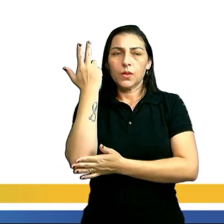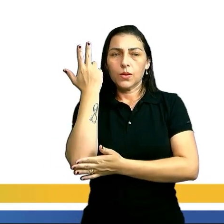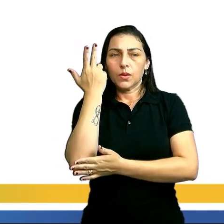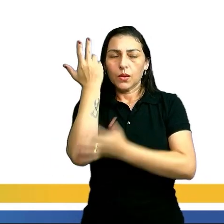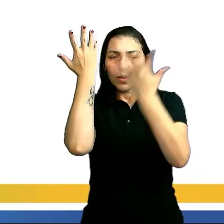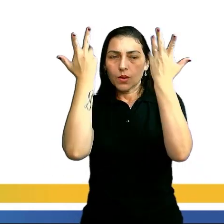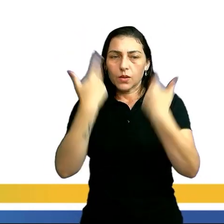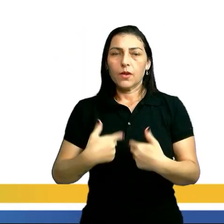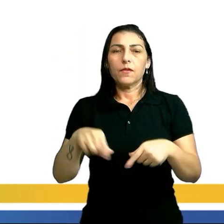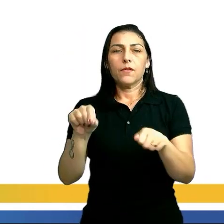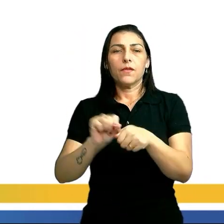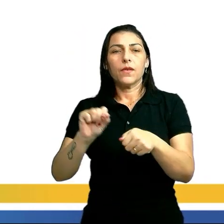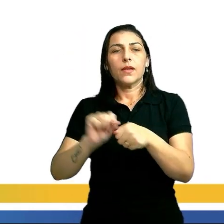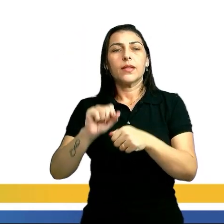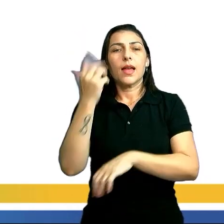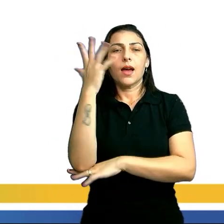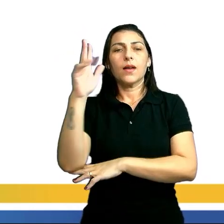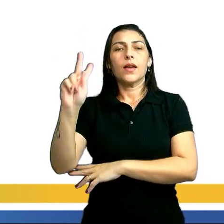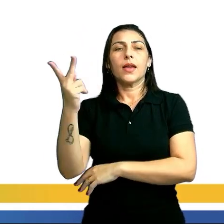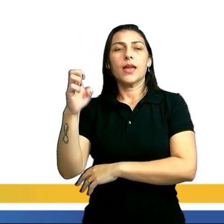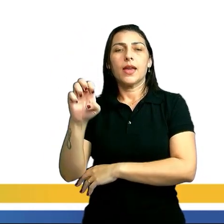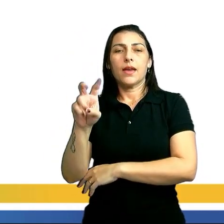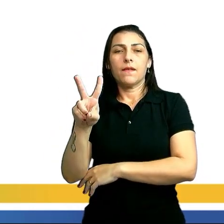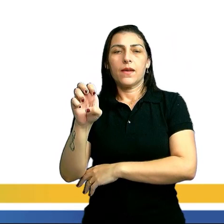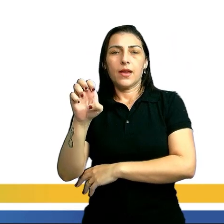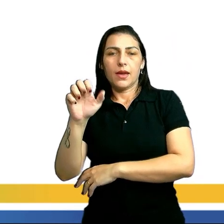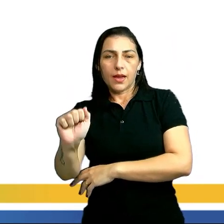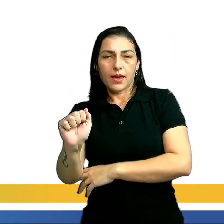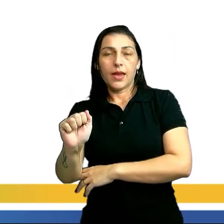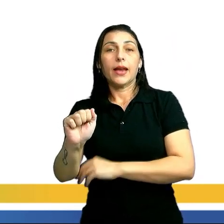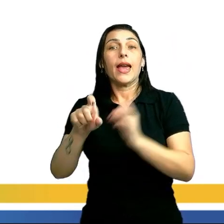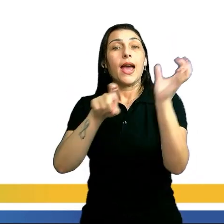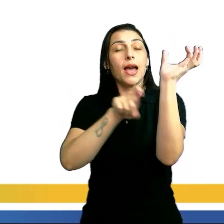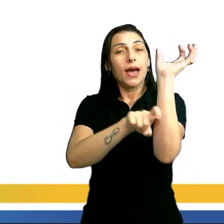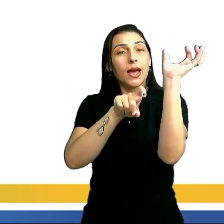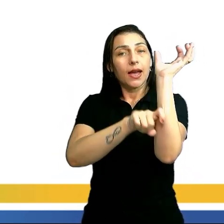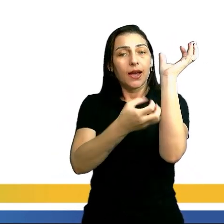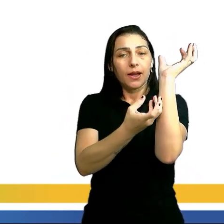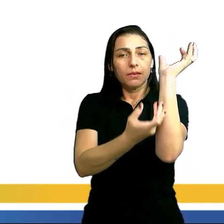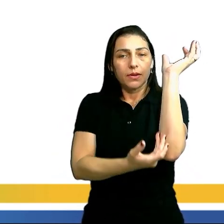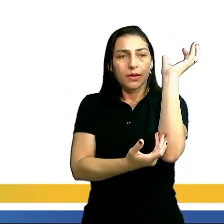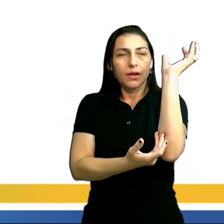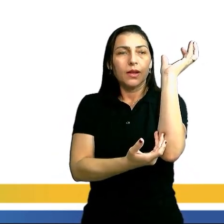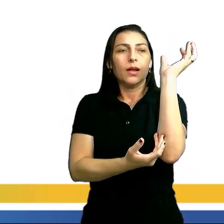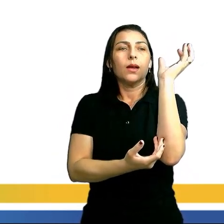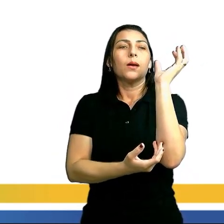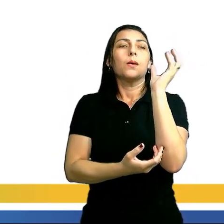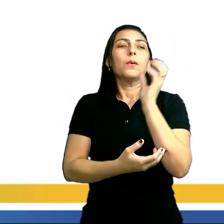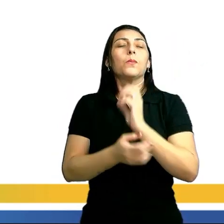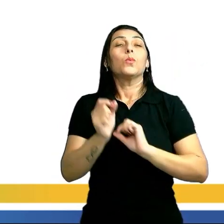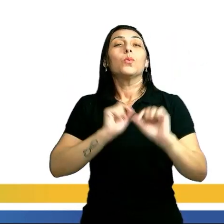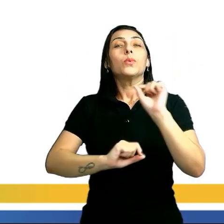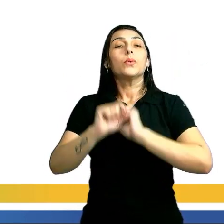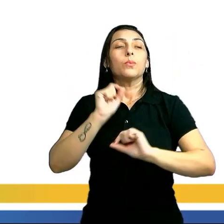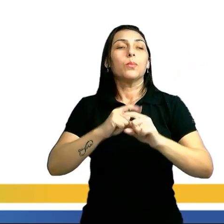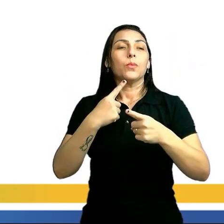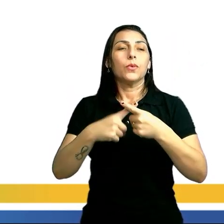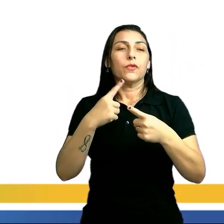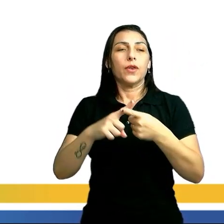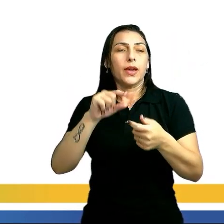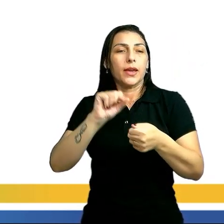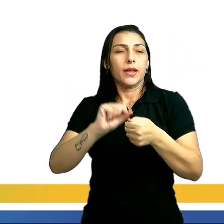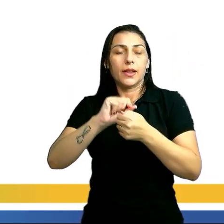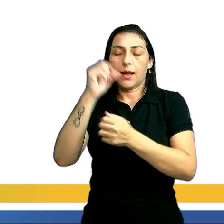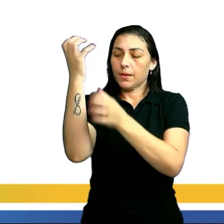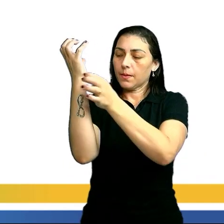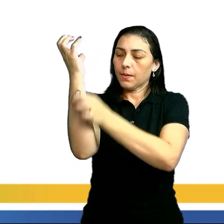é obtida da árvore Hevea brasiliensis, que é o nome científico, né, da seringueira, por incisão